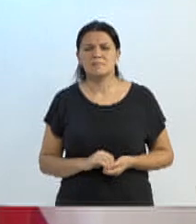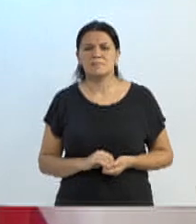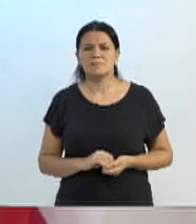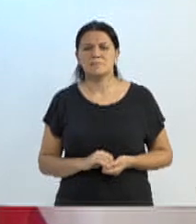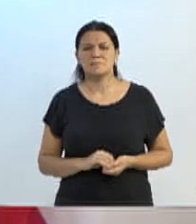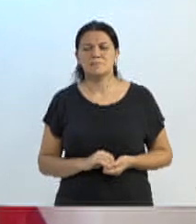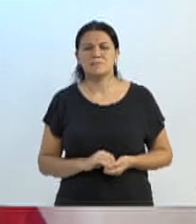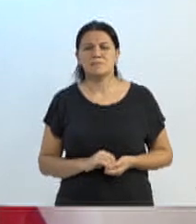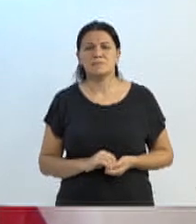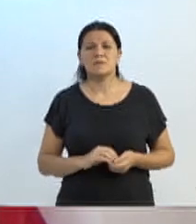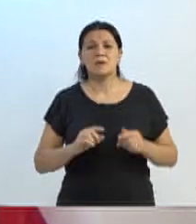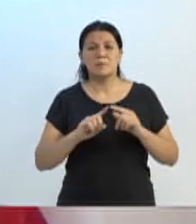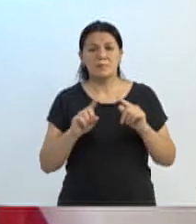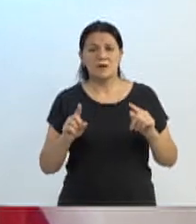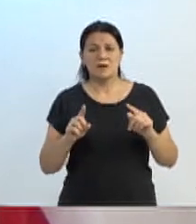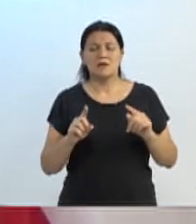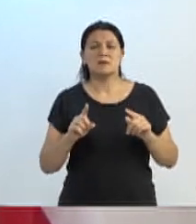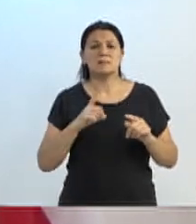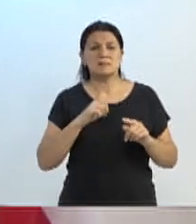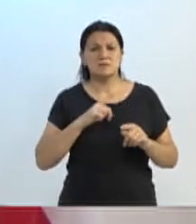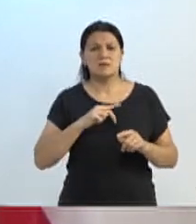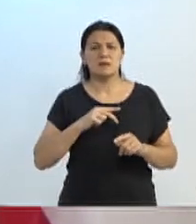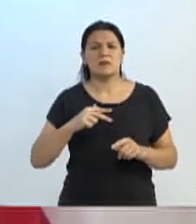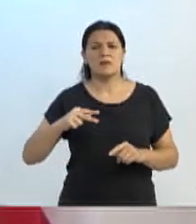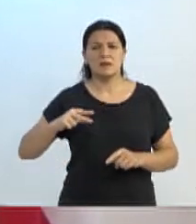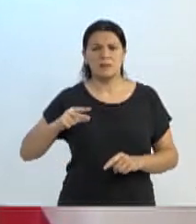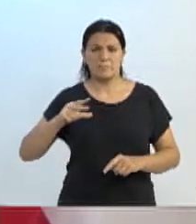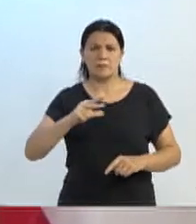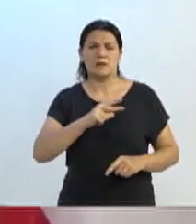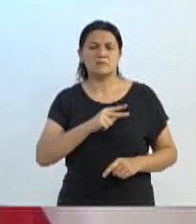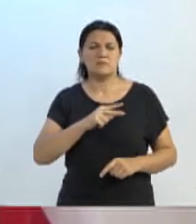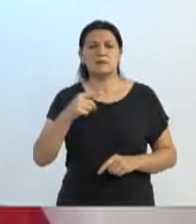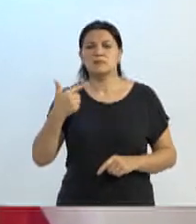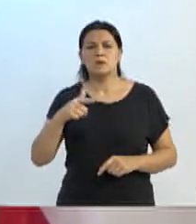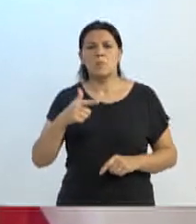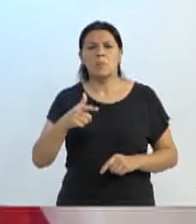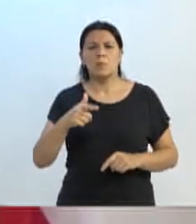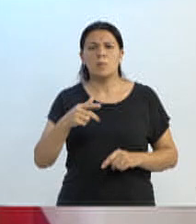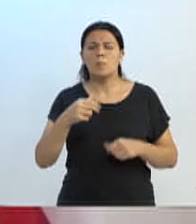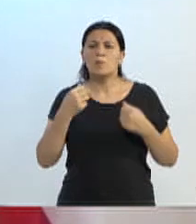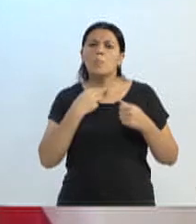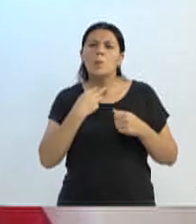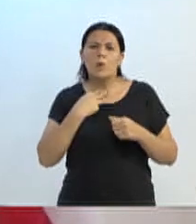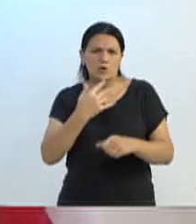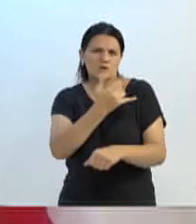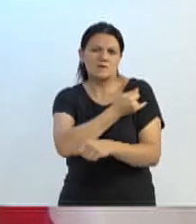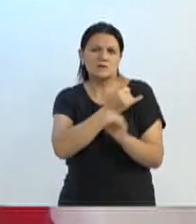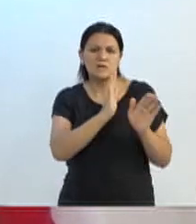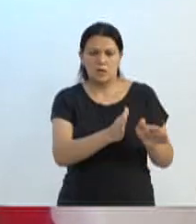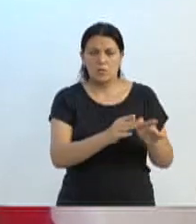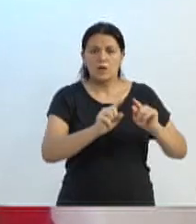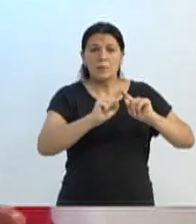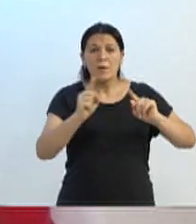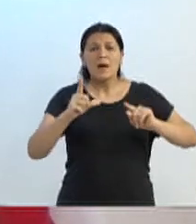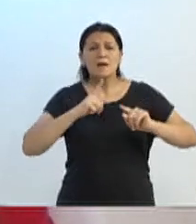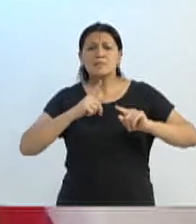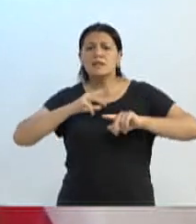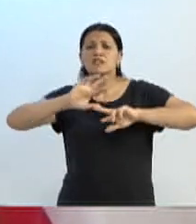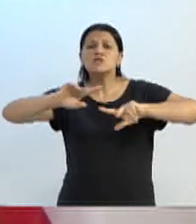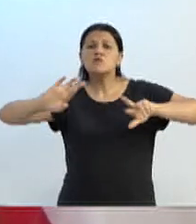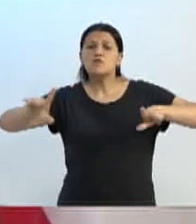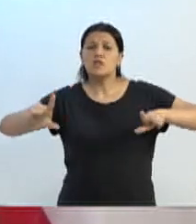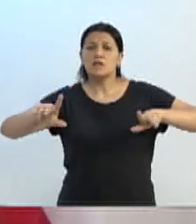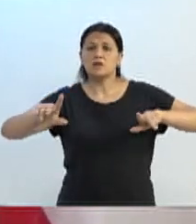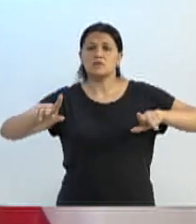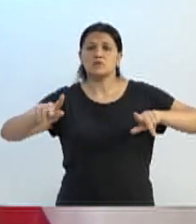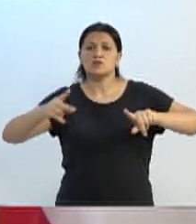outros pacientes, porque isso vai muito de paciente para paciente, o médico acompanha cada um deles